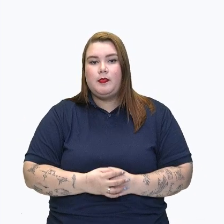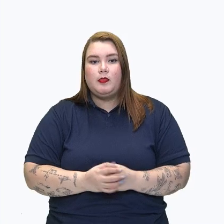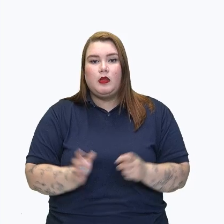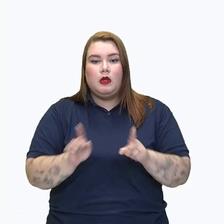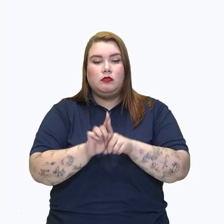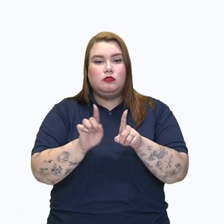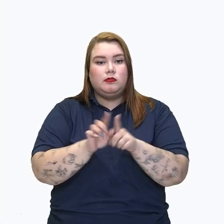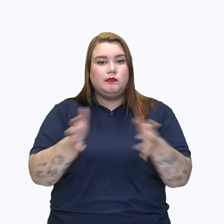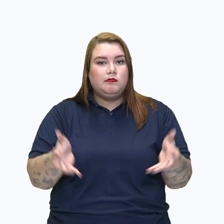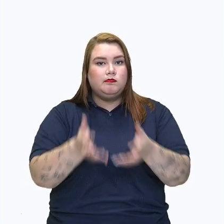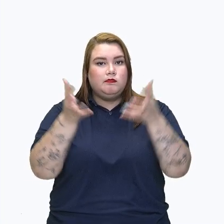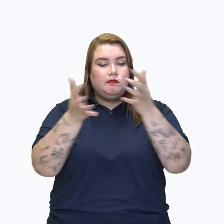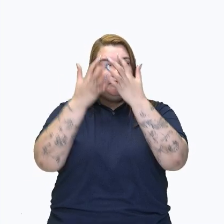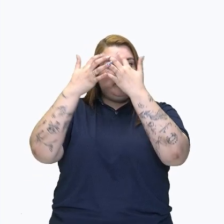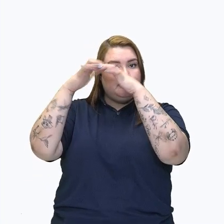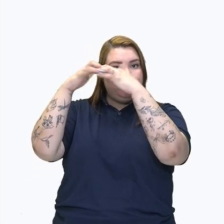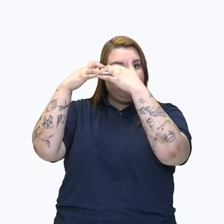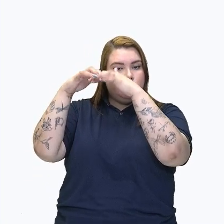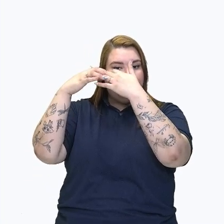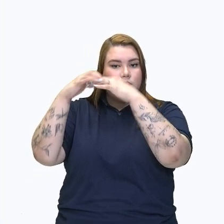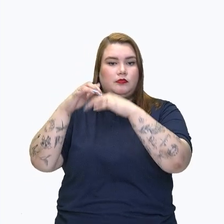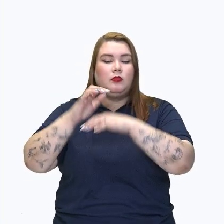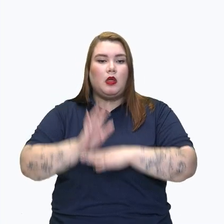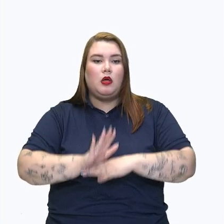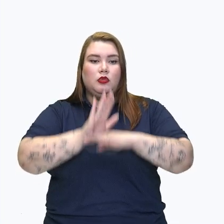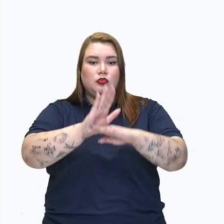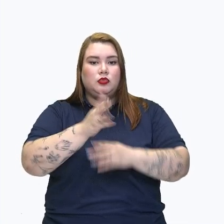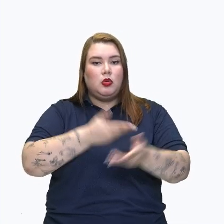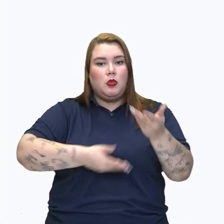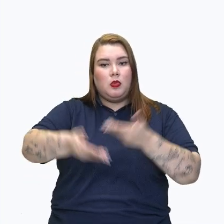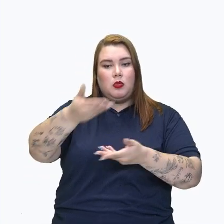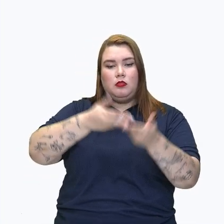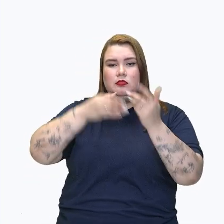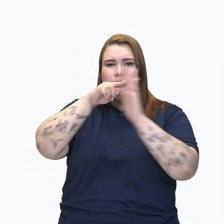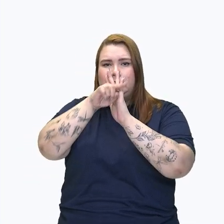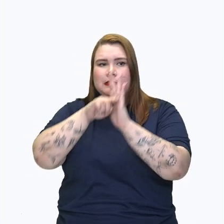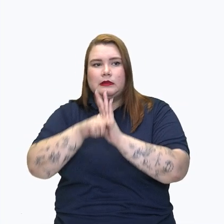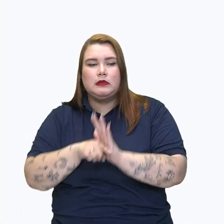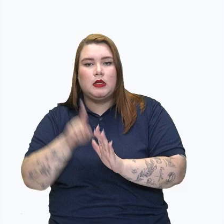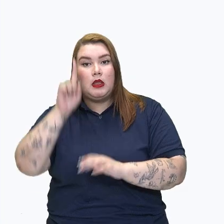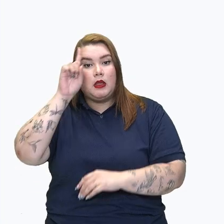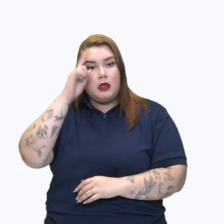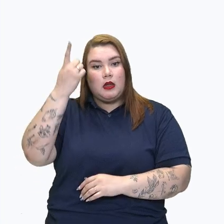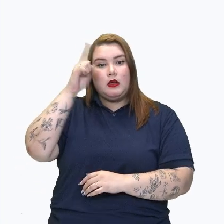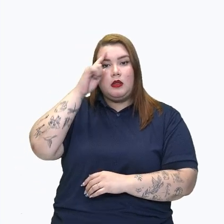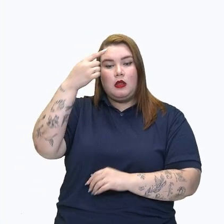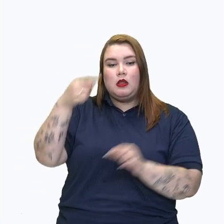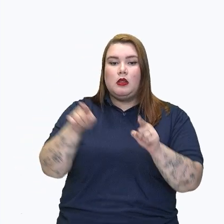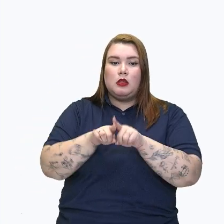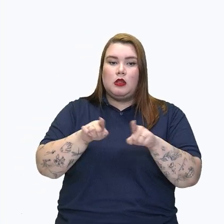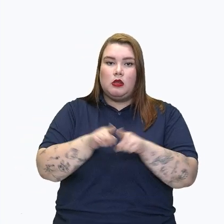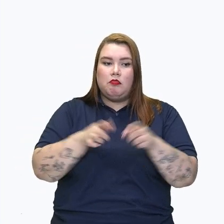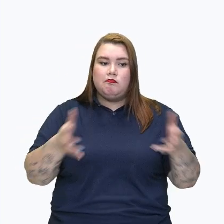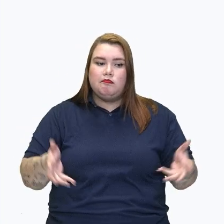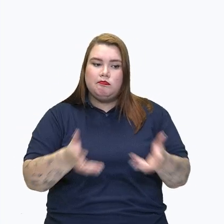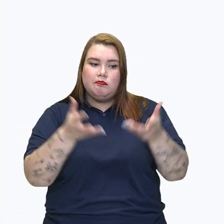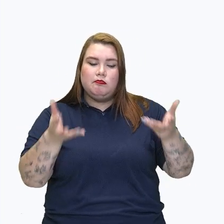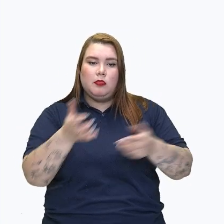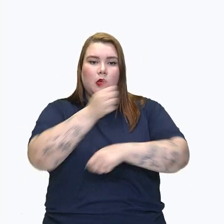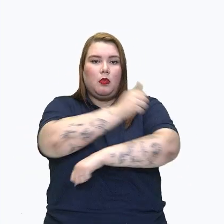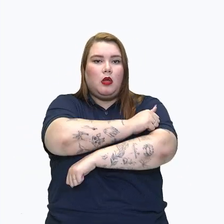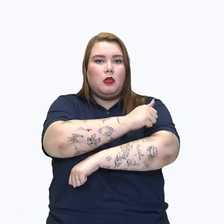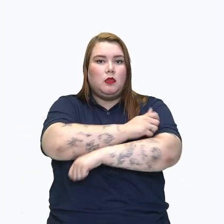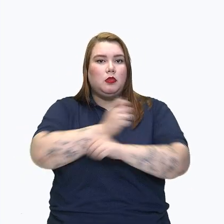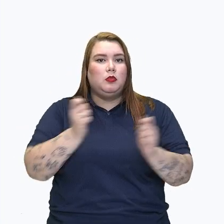pensamento computacional, desenvolve a colaboração, investigação e criatividade, fortalece também o protagonismo do estudante